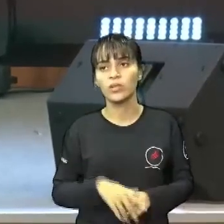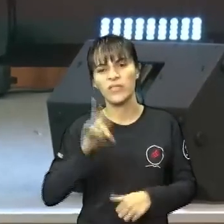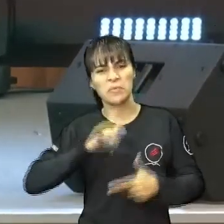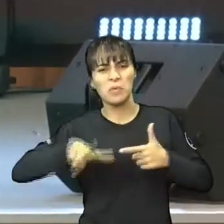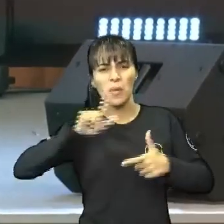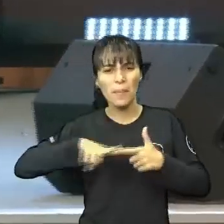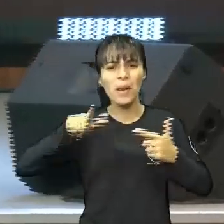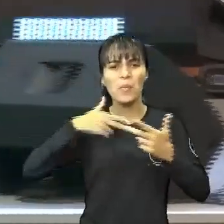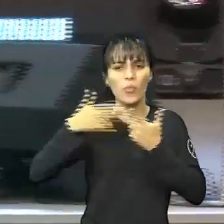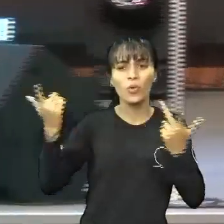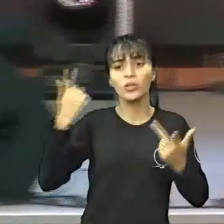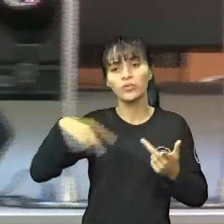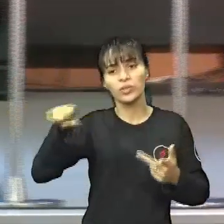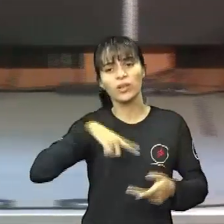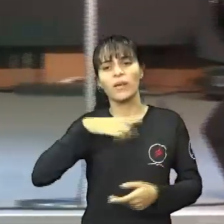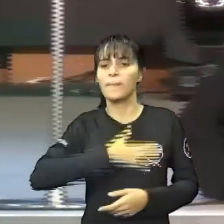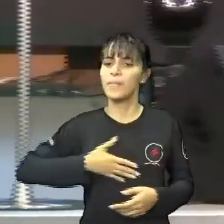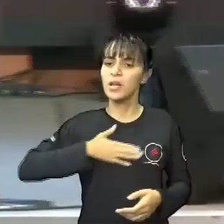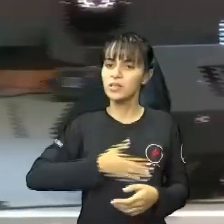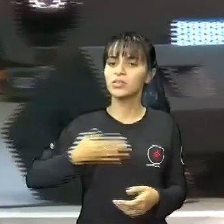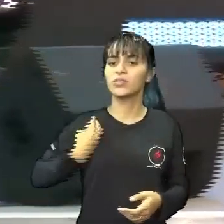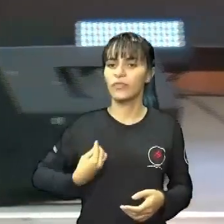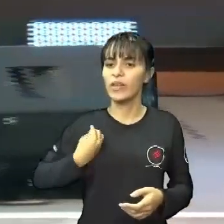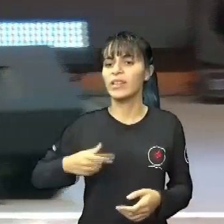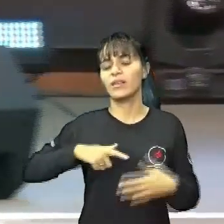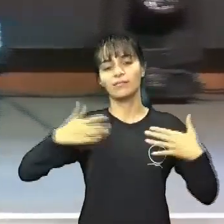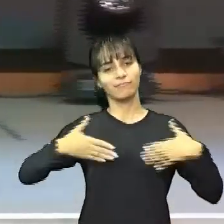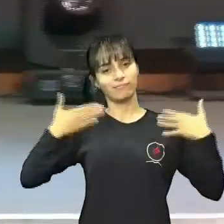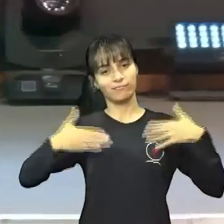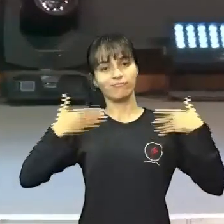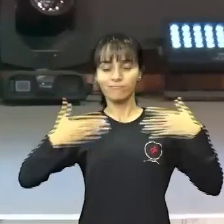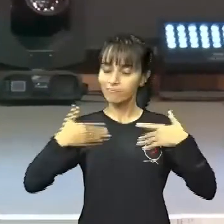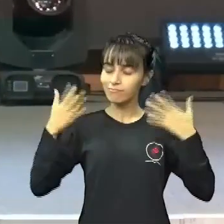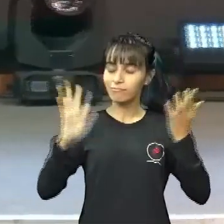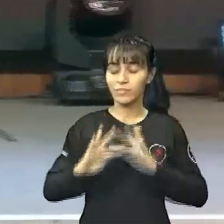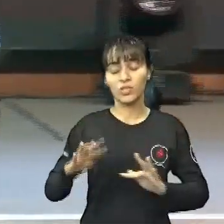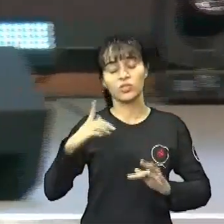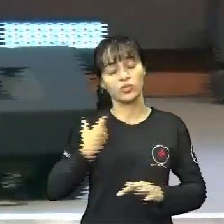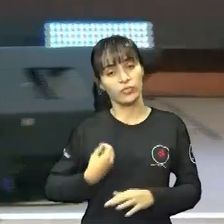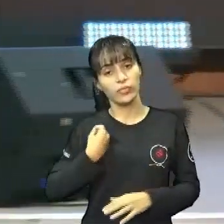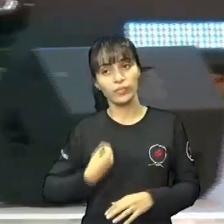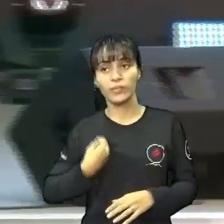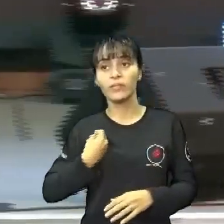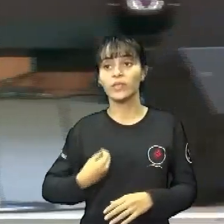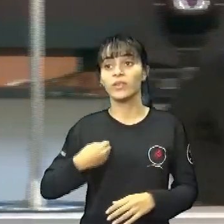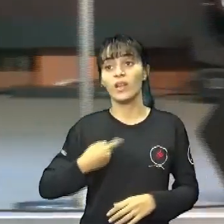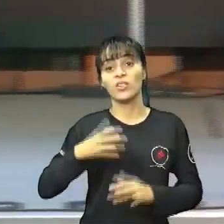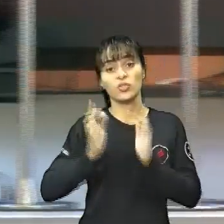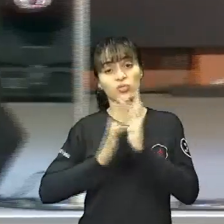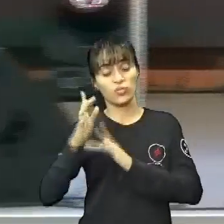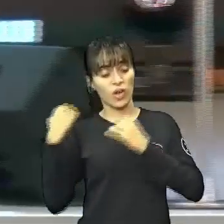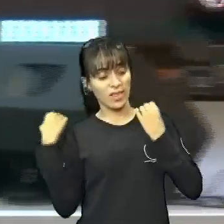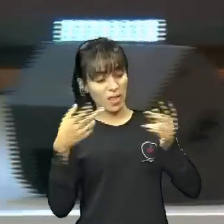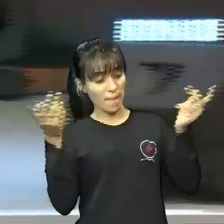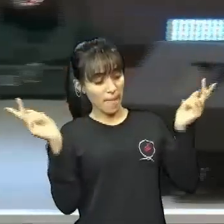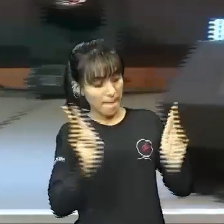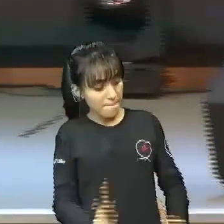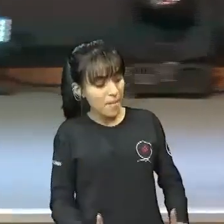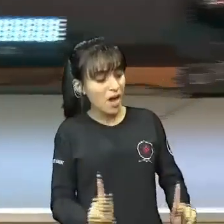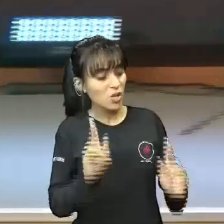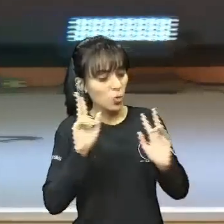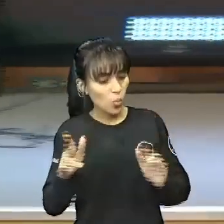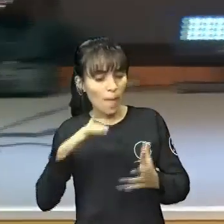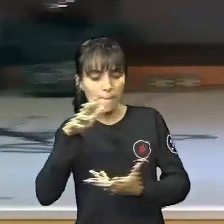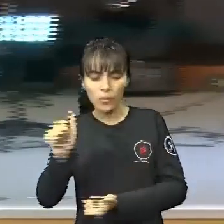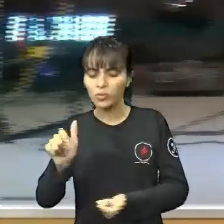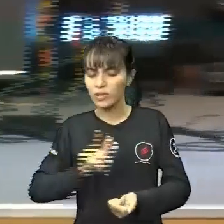lutas e adversidades você tem prazer de viver você tem alegria de viver aquilo que Jesus disse eu dou a minha paz não como o mundo dá você tem